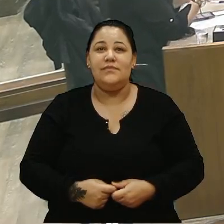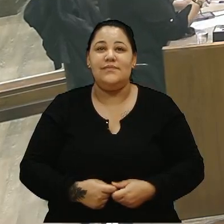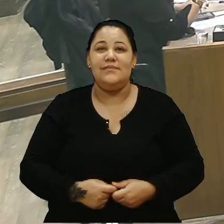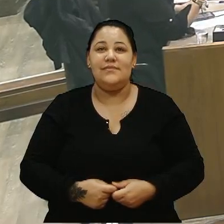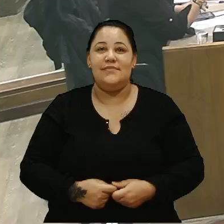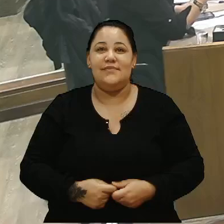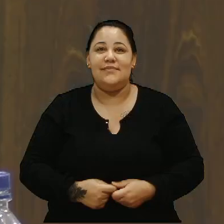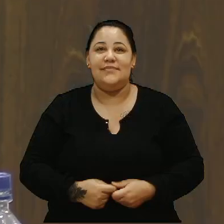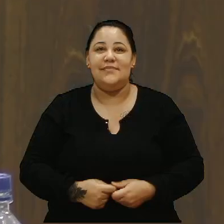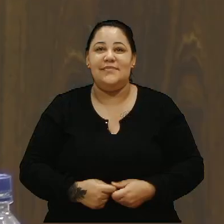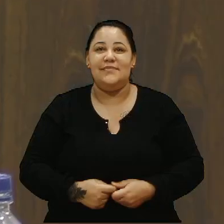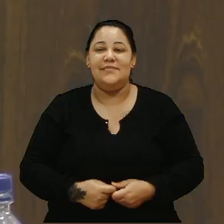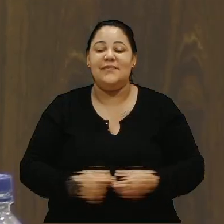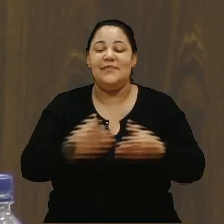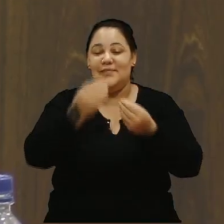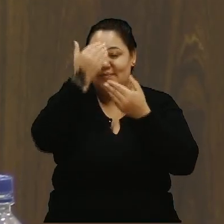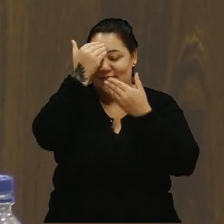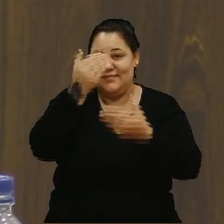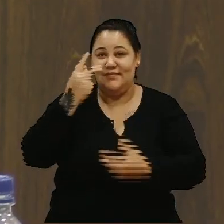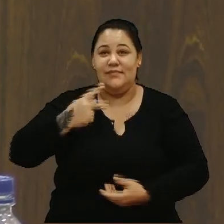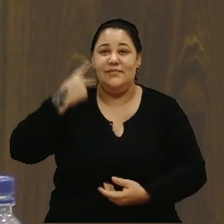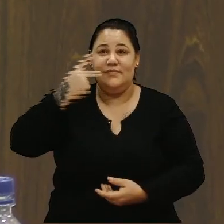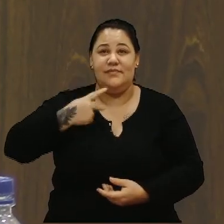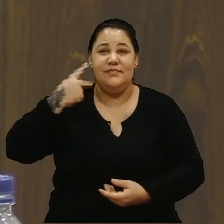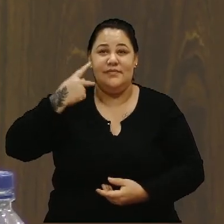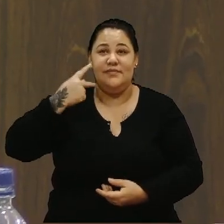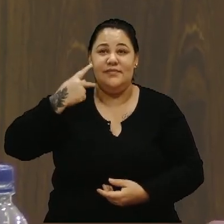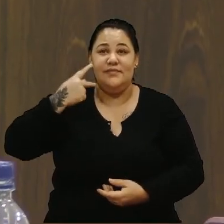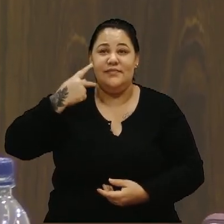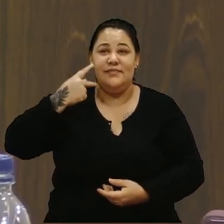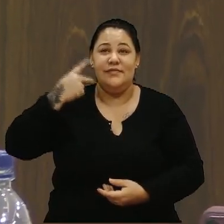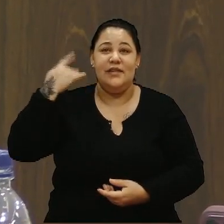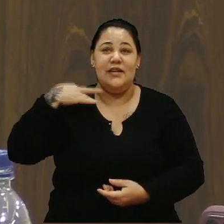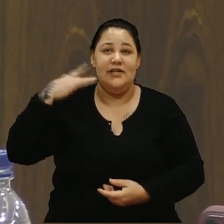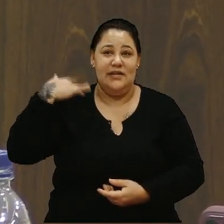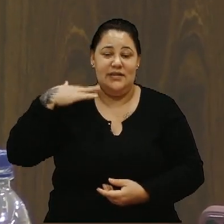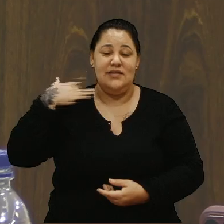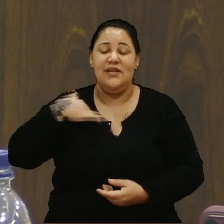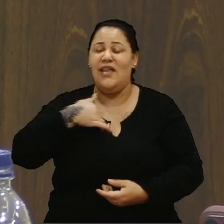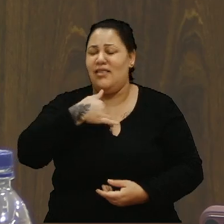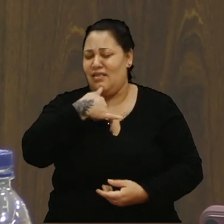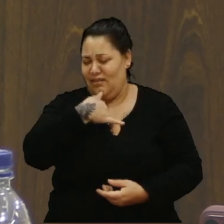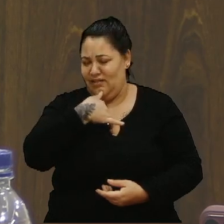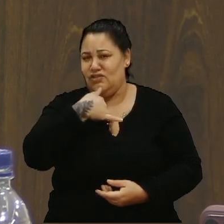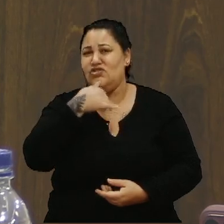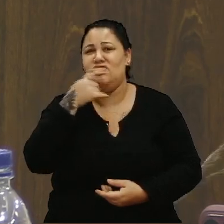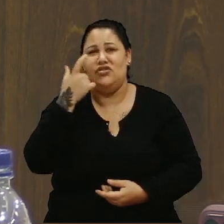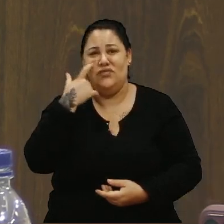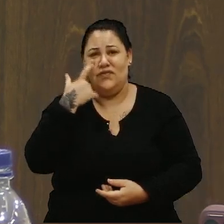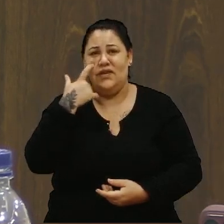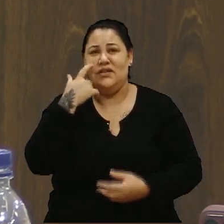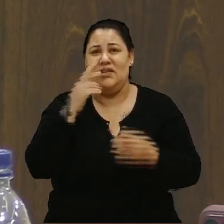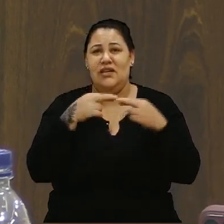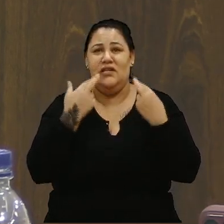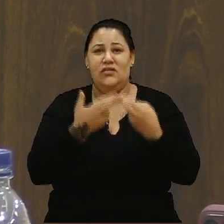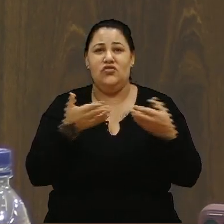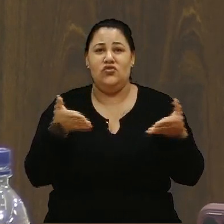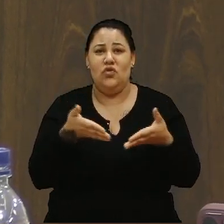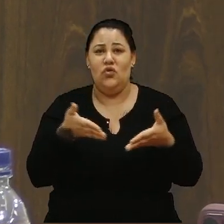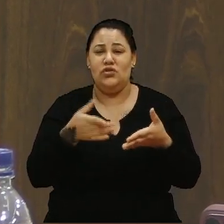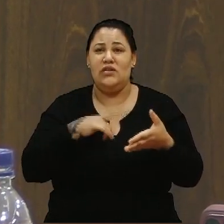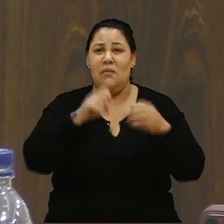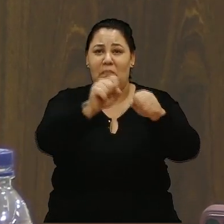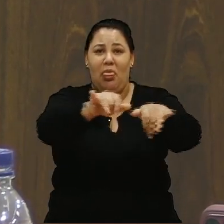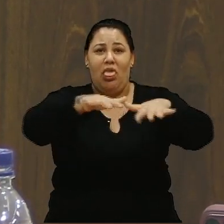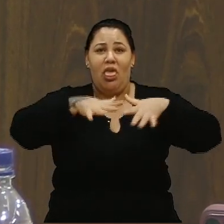Muito obrigado, vereadora Andressa. É muito triste a gente ver o que aconteceu na sessão de hoje, sendo que a gente está com o plenário